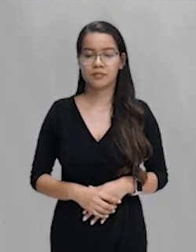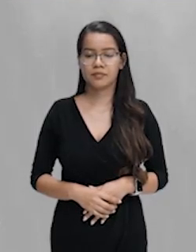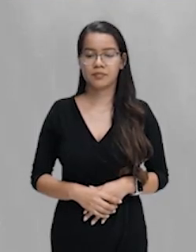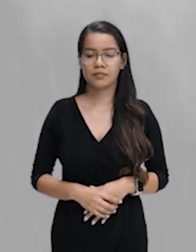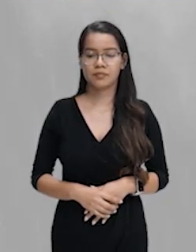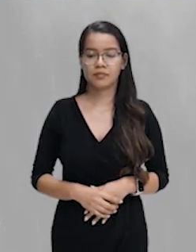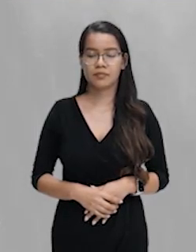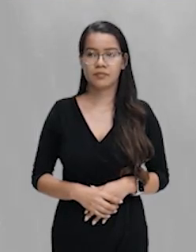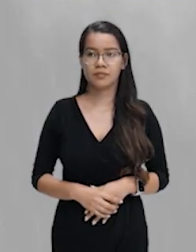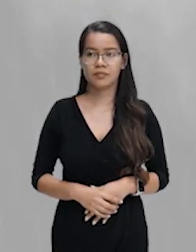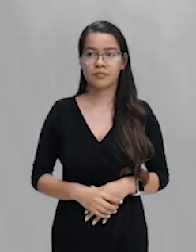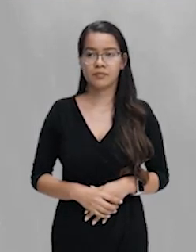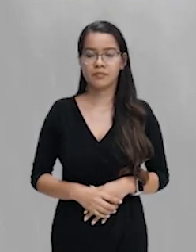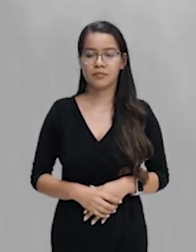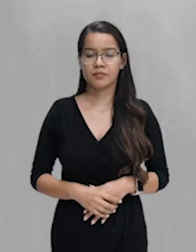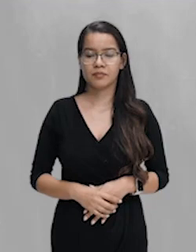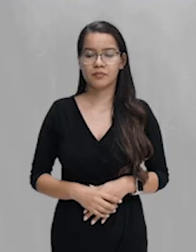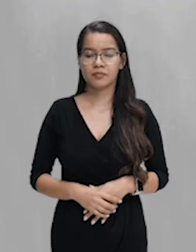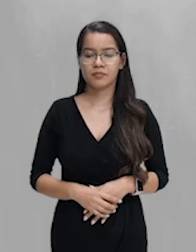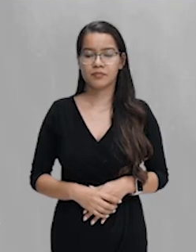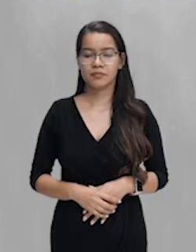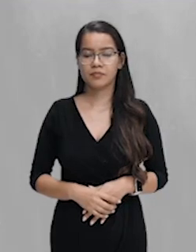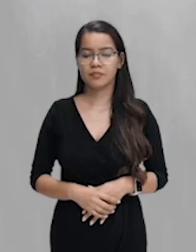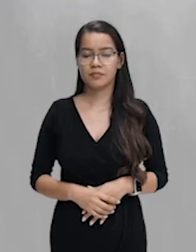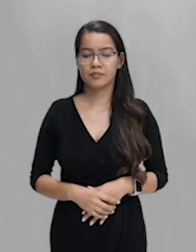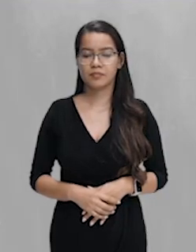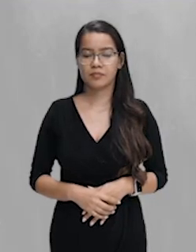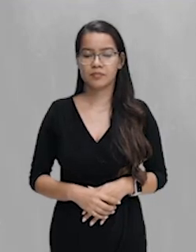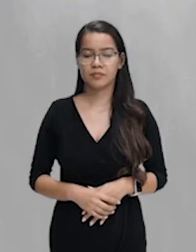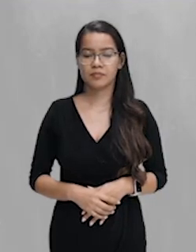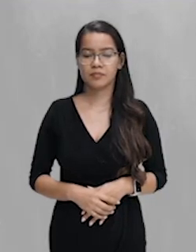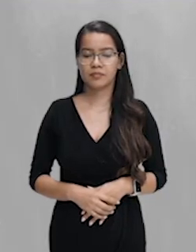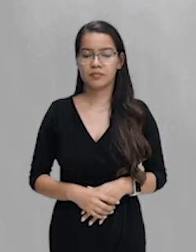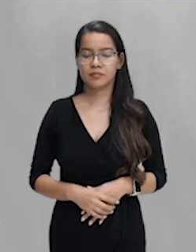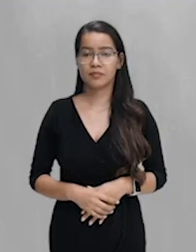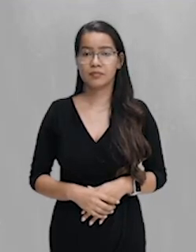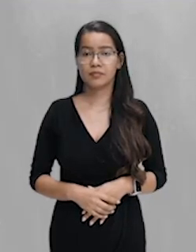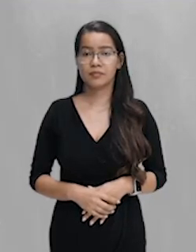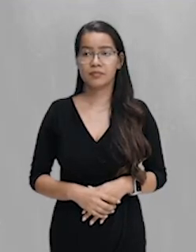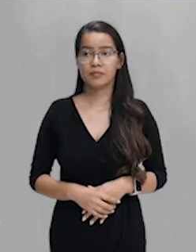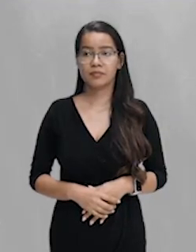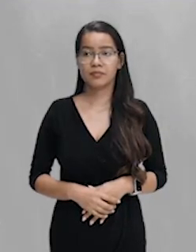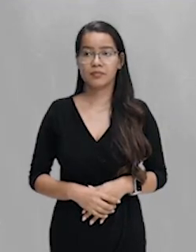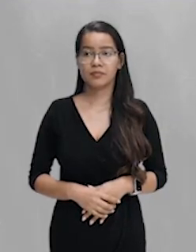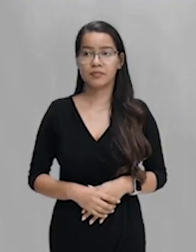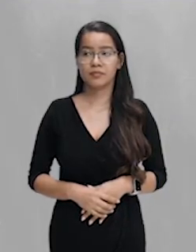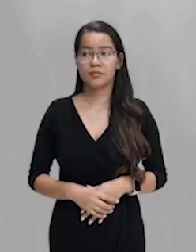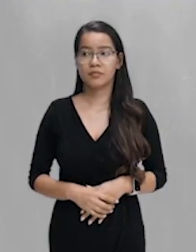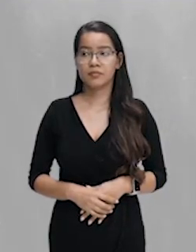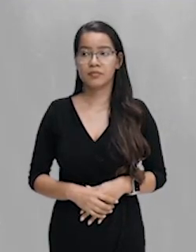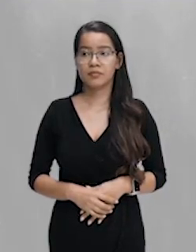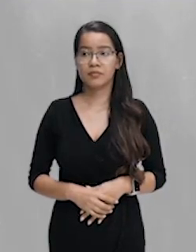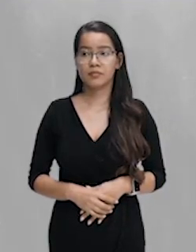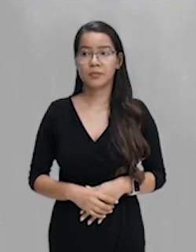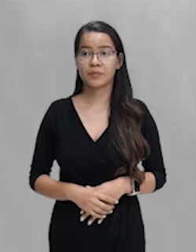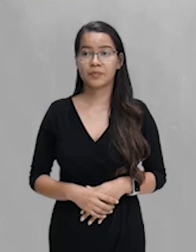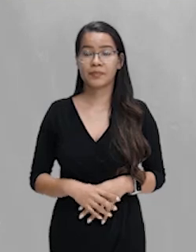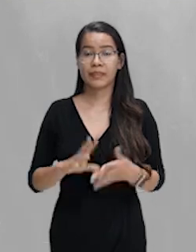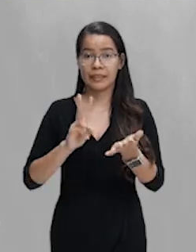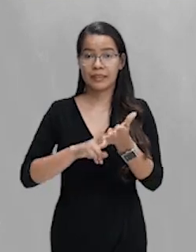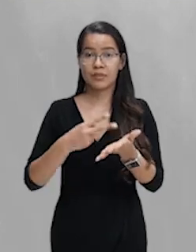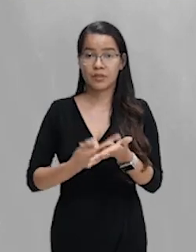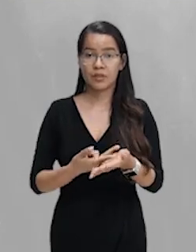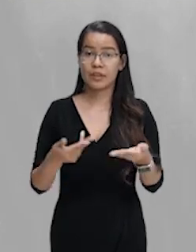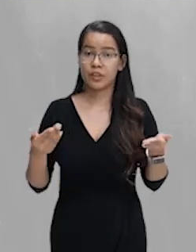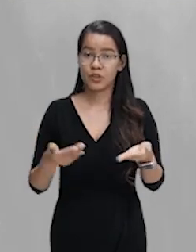e irregulares. En la sección de ejercicios puedes poner a prueba tus conhecimentos. O que é que eu disse aqui? Que nessa